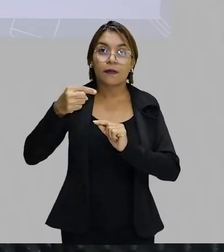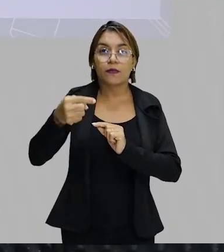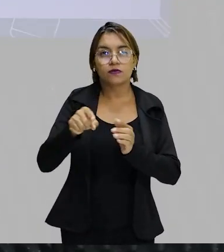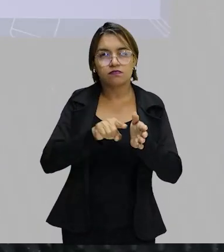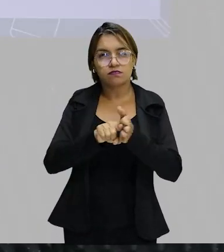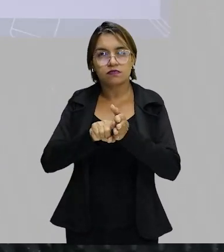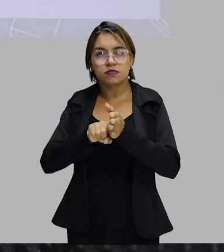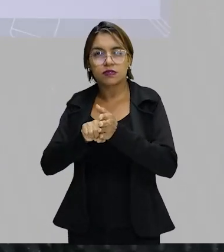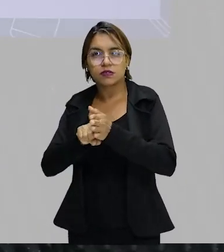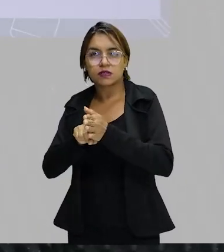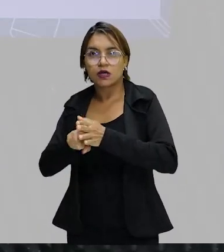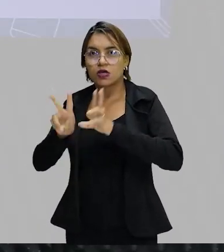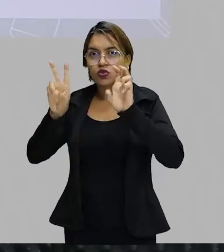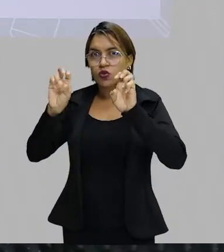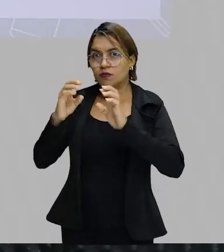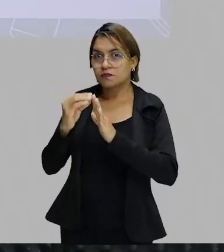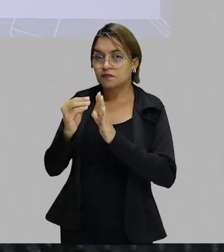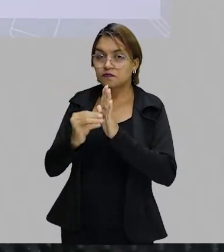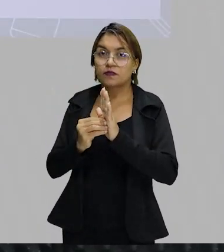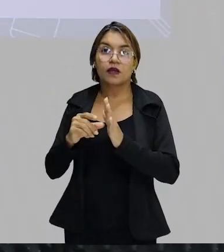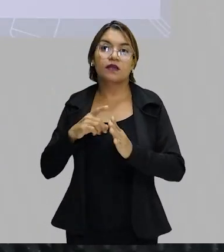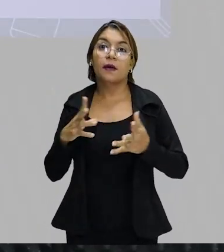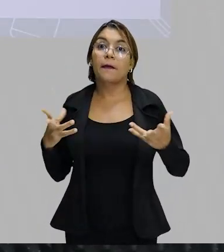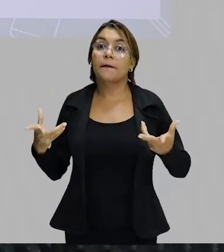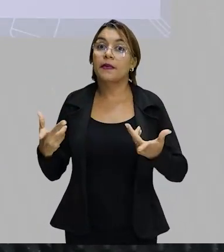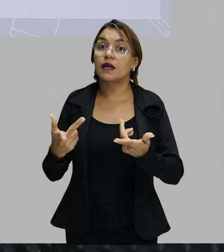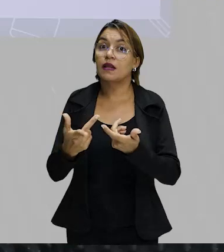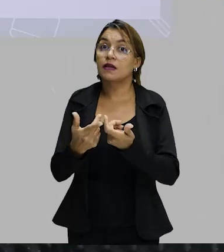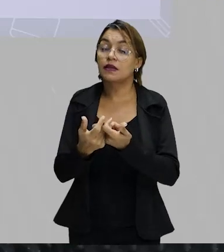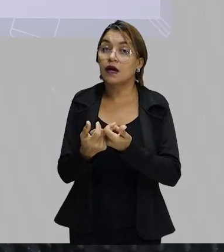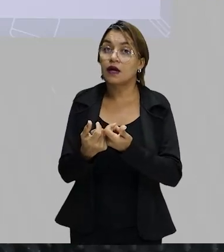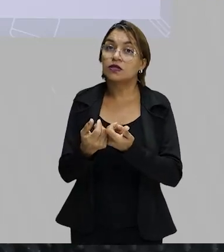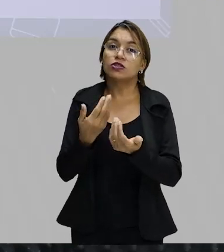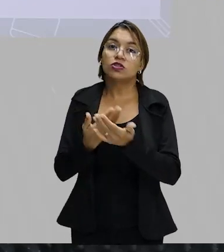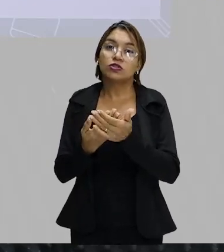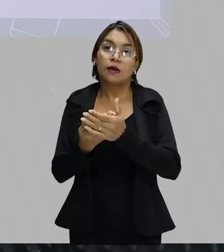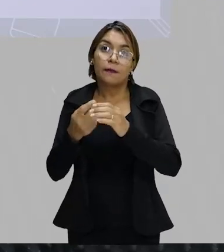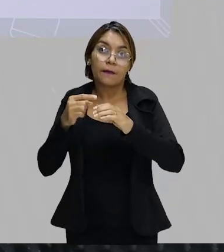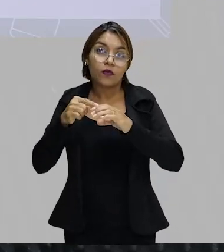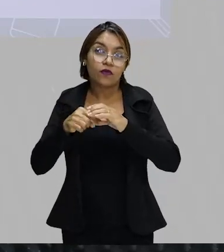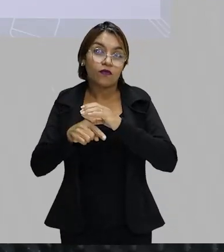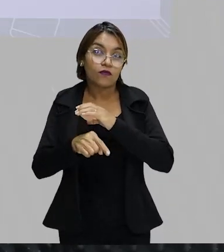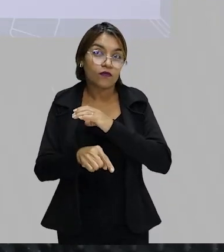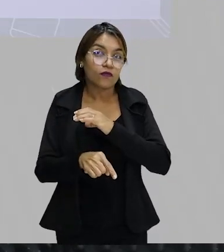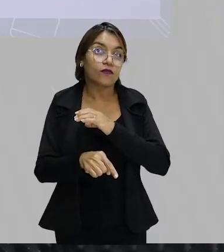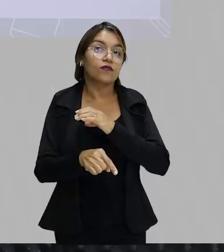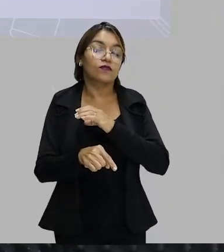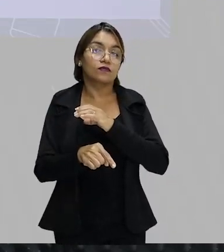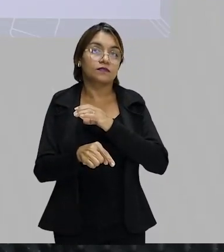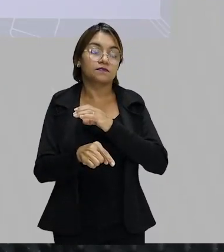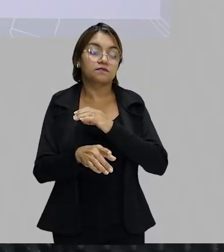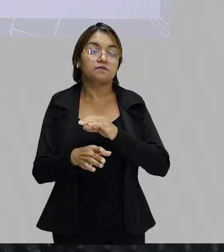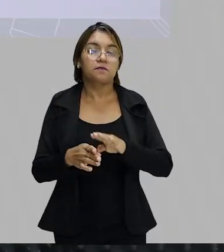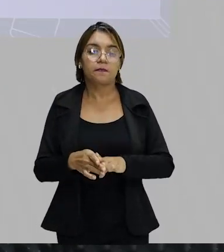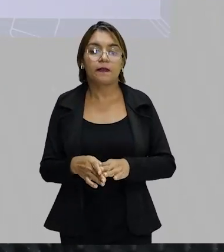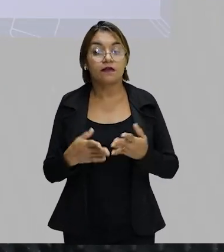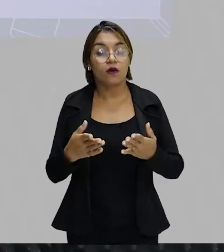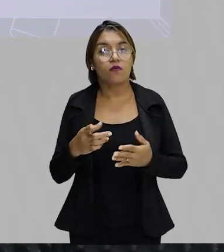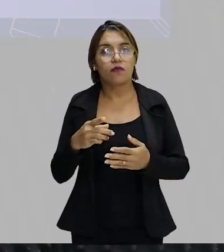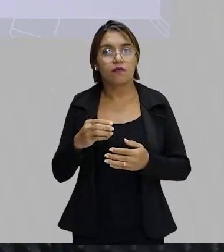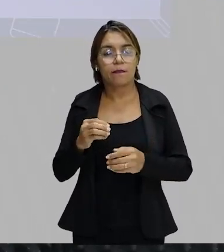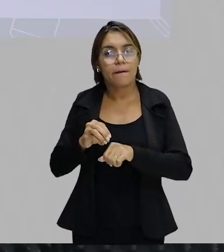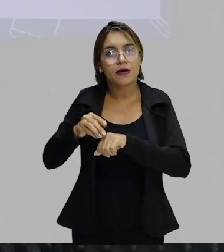que estamos tratando, tá? A habilidade de mexer com este conteúdo é muito mais a nossa preocupação. Então, nós temos uma regra,